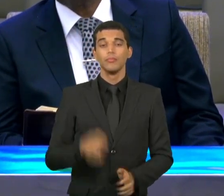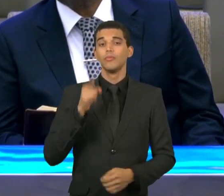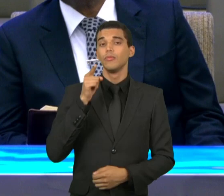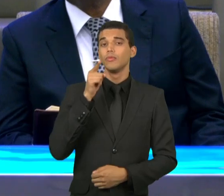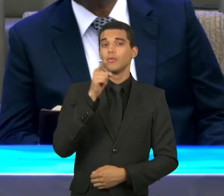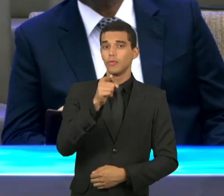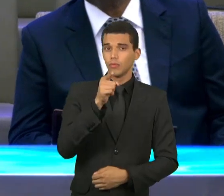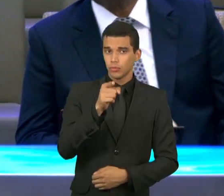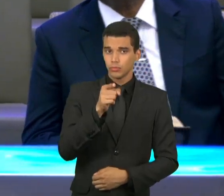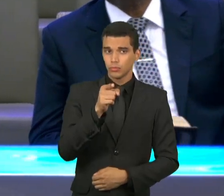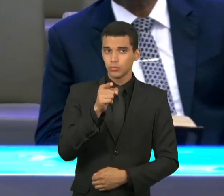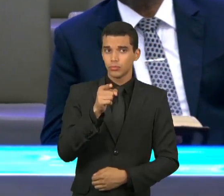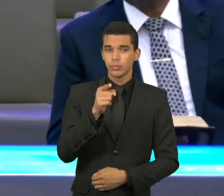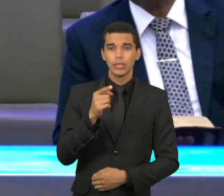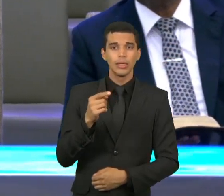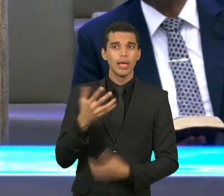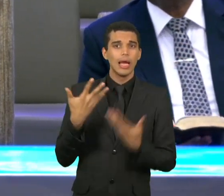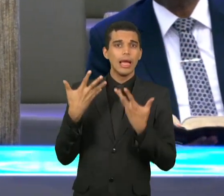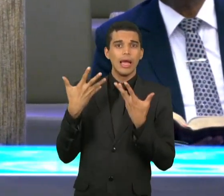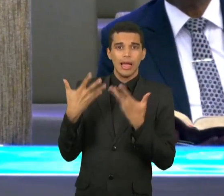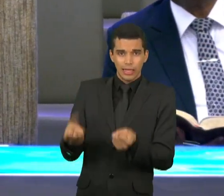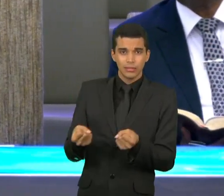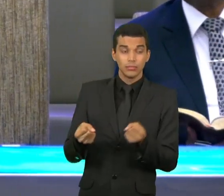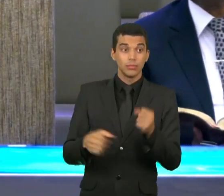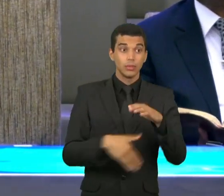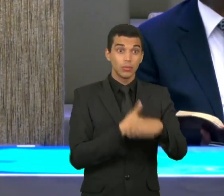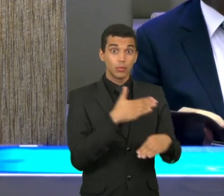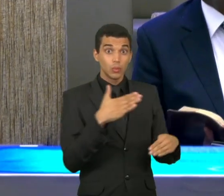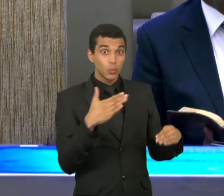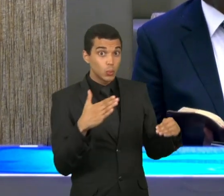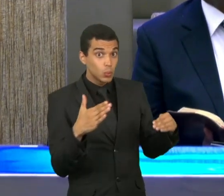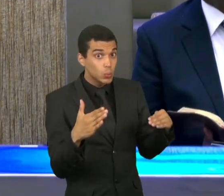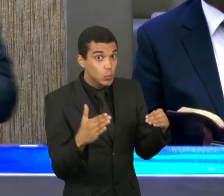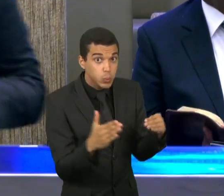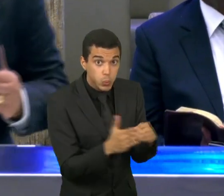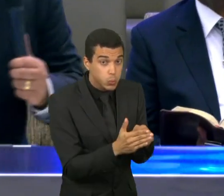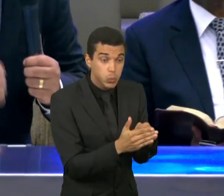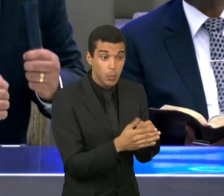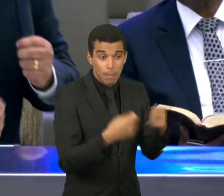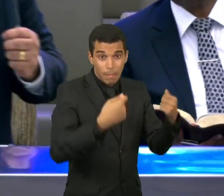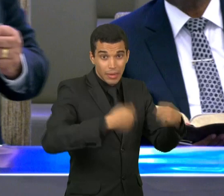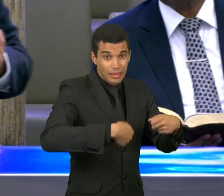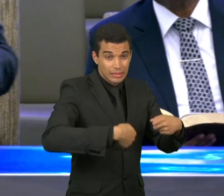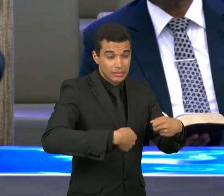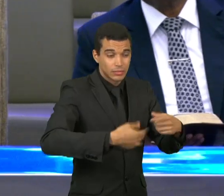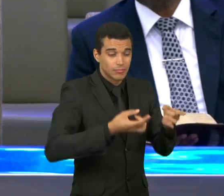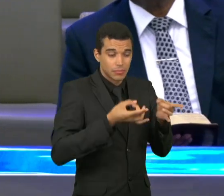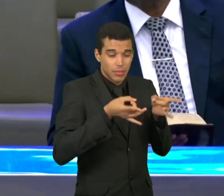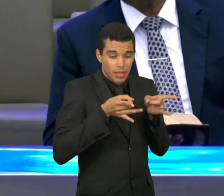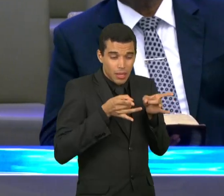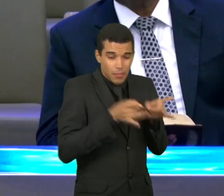você está disposto a renunciar tudo o que for necessário por esse propósito?